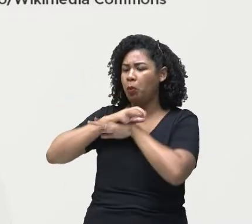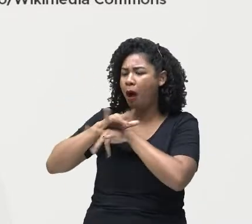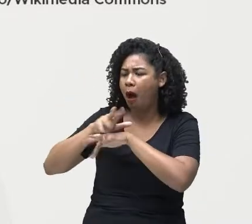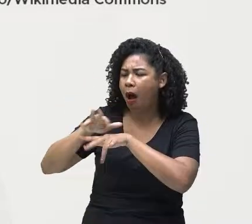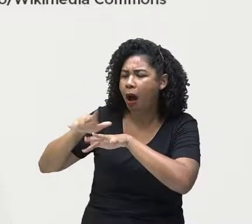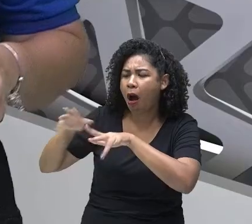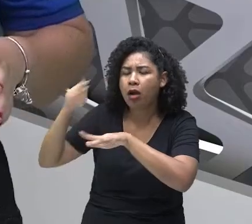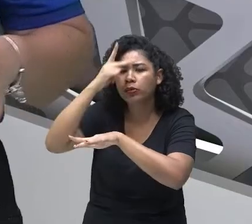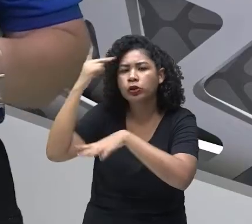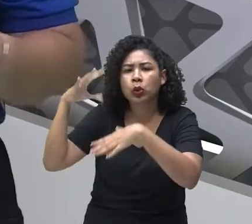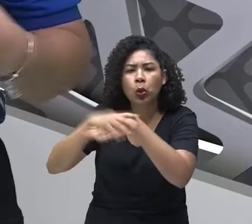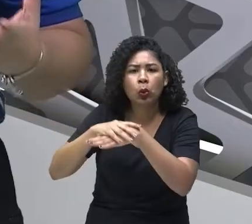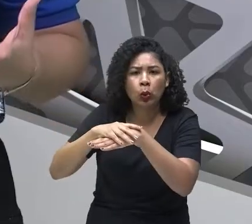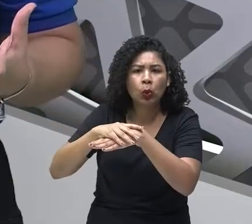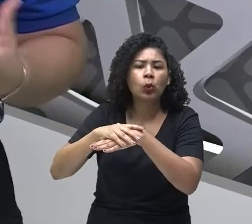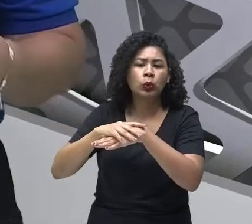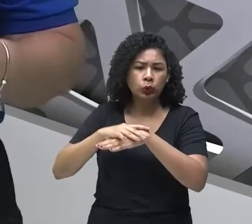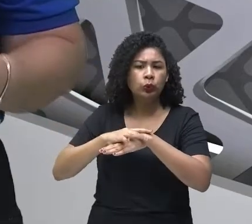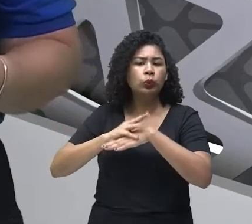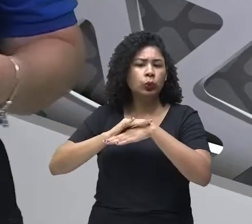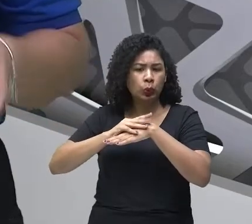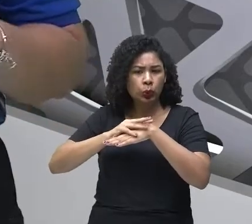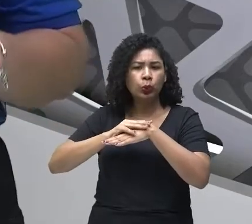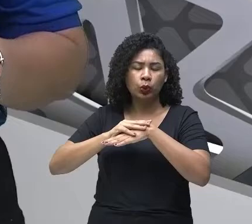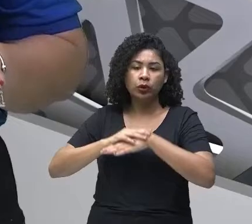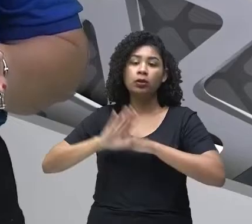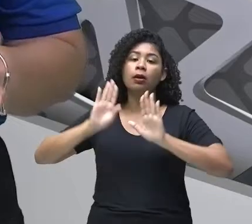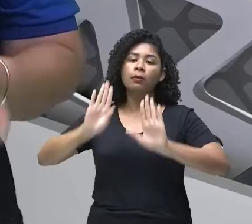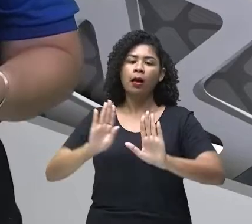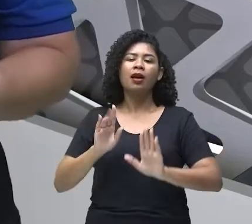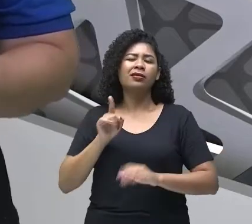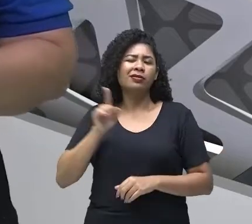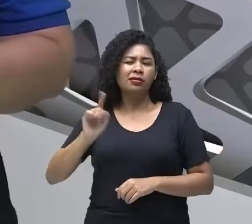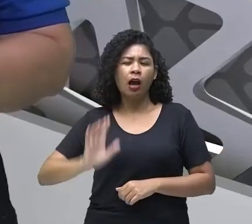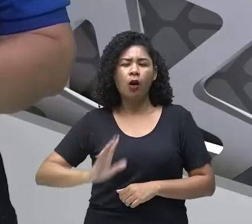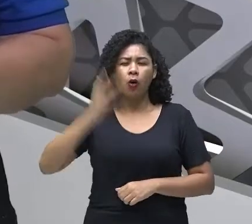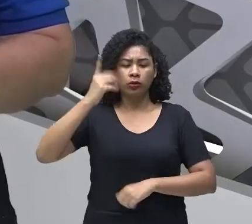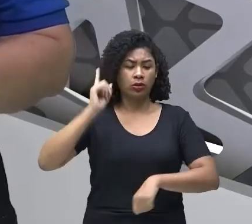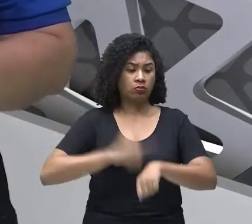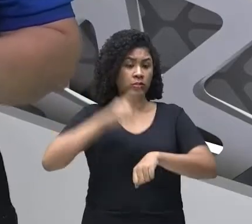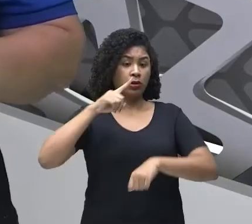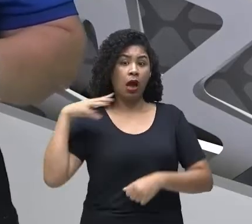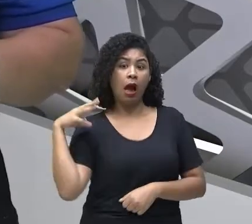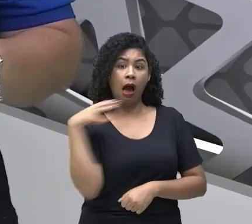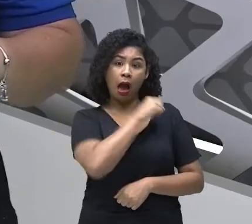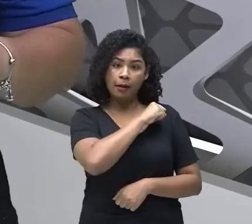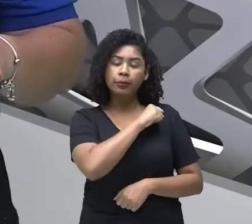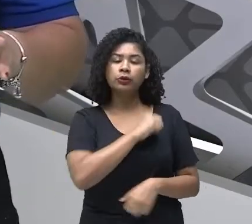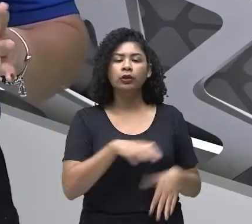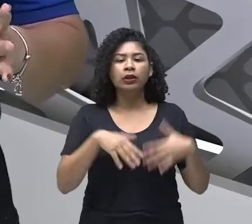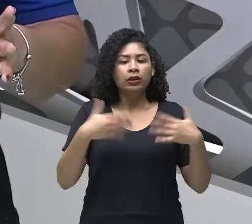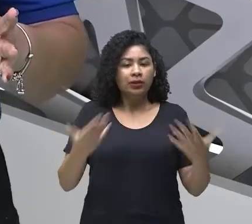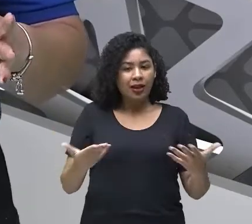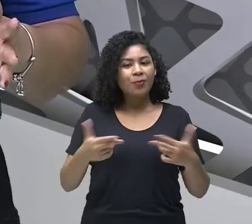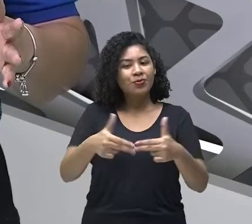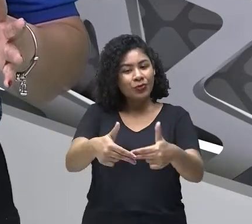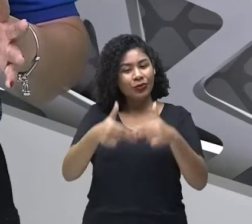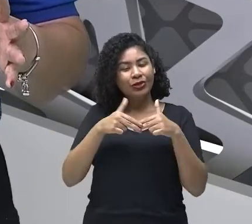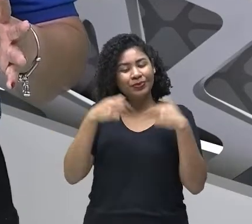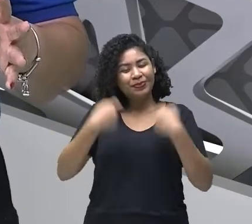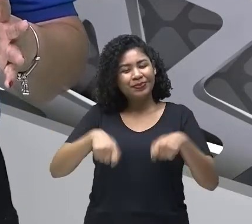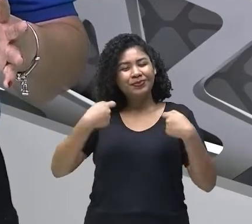pessoas infectadas. E na situação do surto, como ela acontece de forma inesperada, muitas vezes